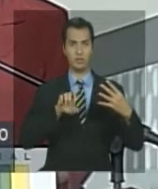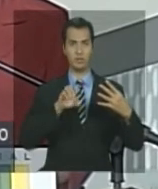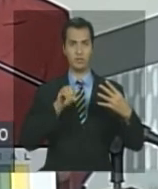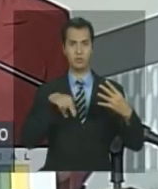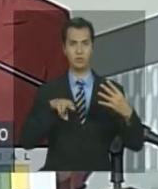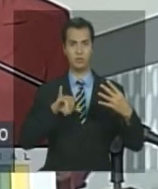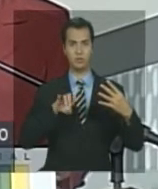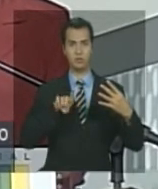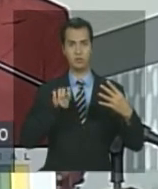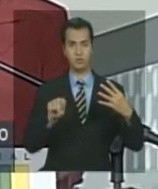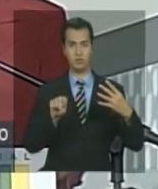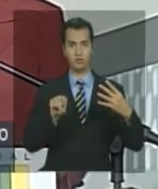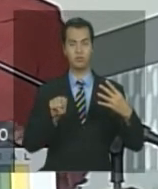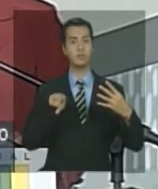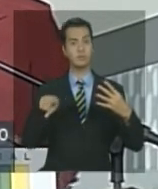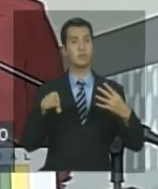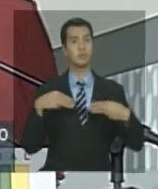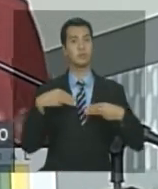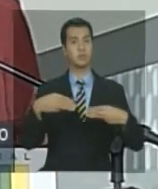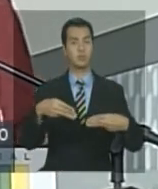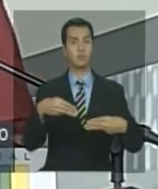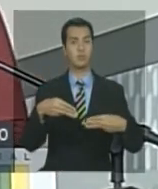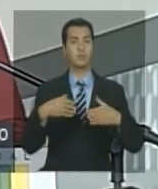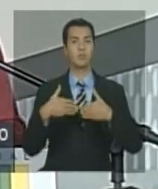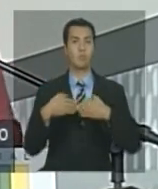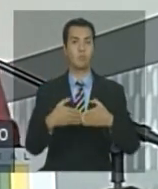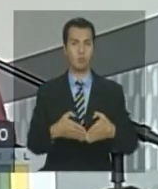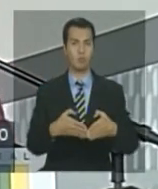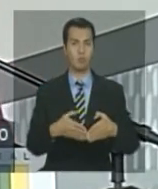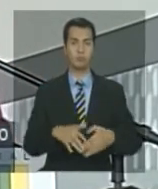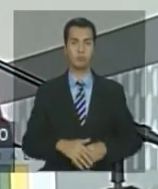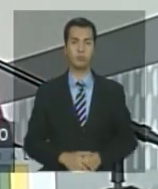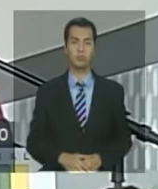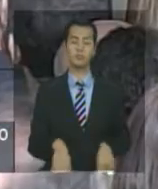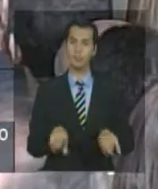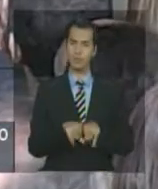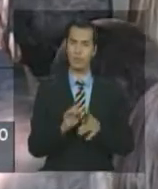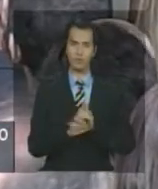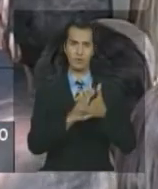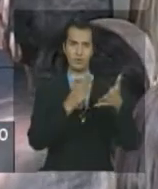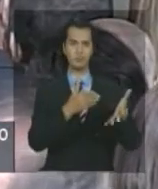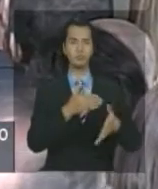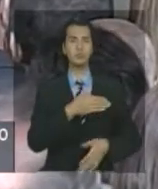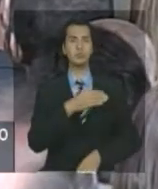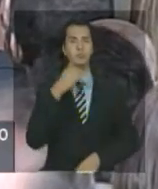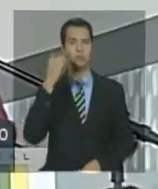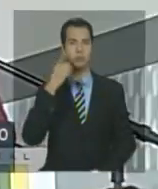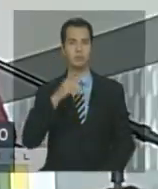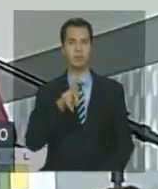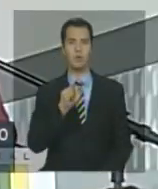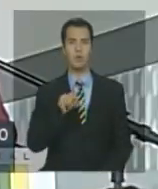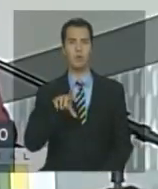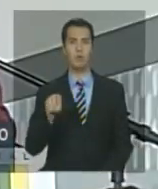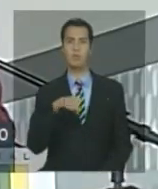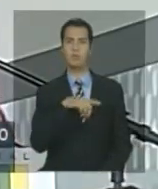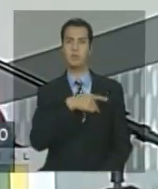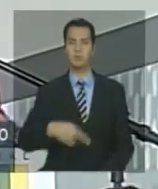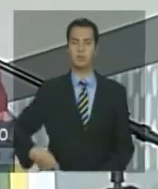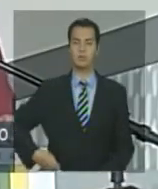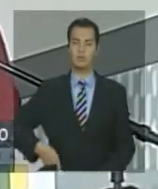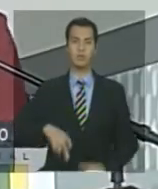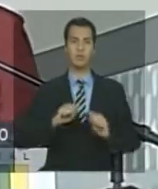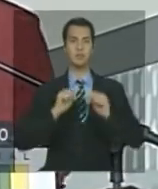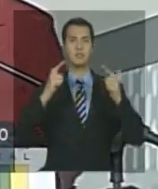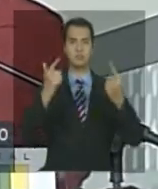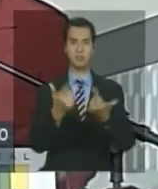do Ministério dos Portos. Queria cumprimentar o Paulo Melo, presidente da Assembleia Legislativa do Rio.